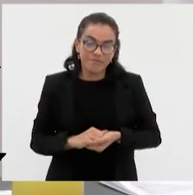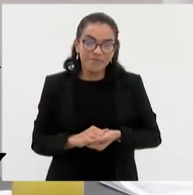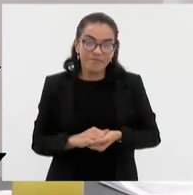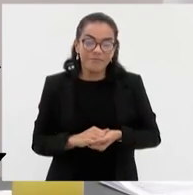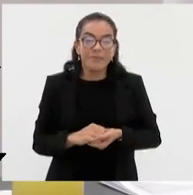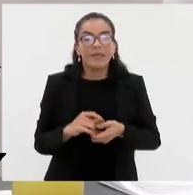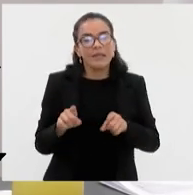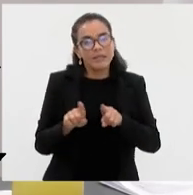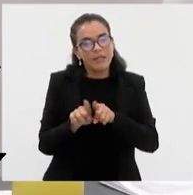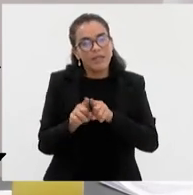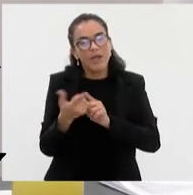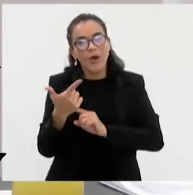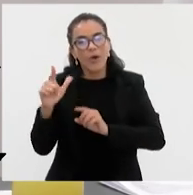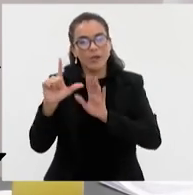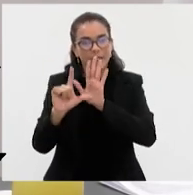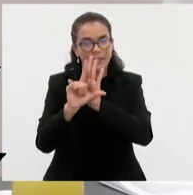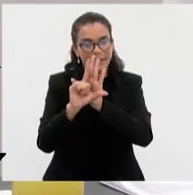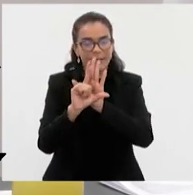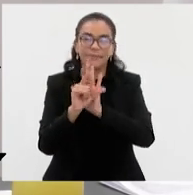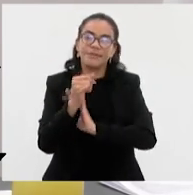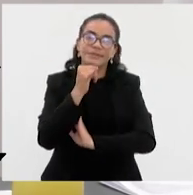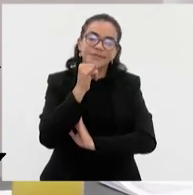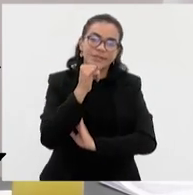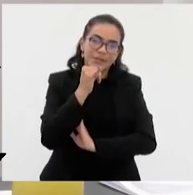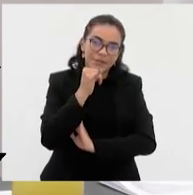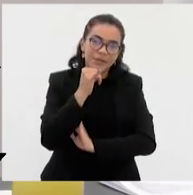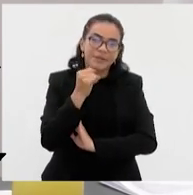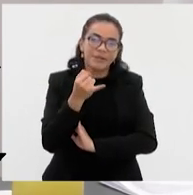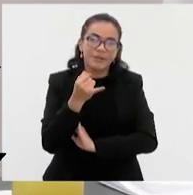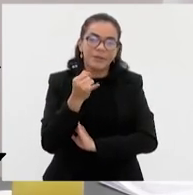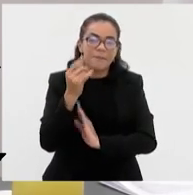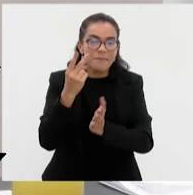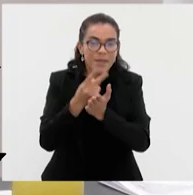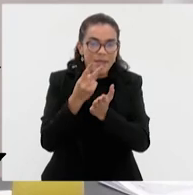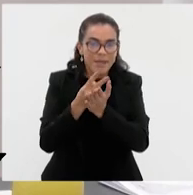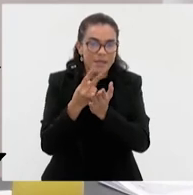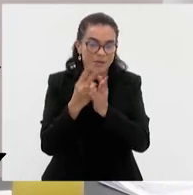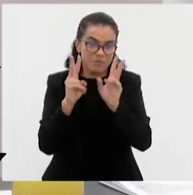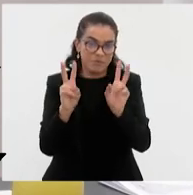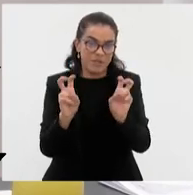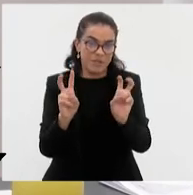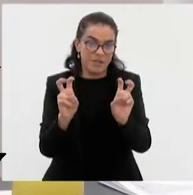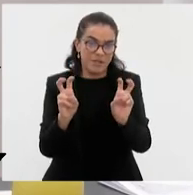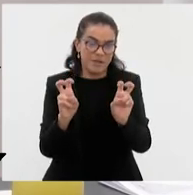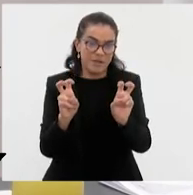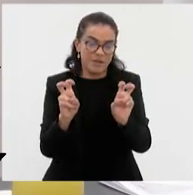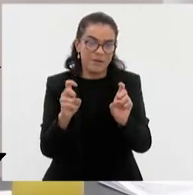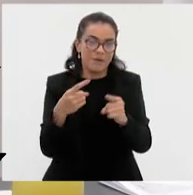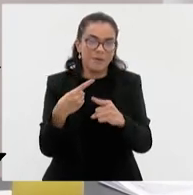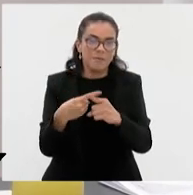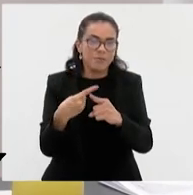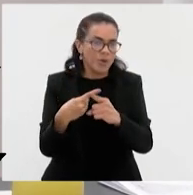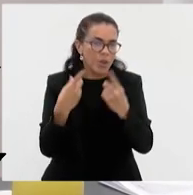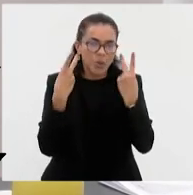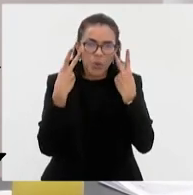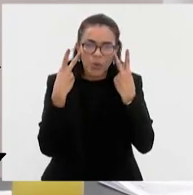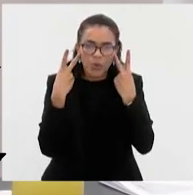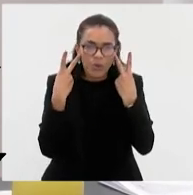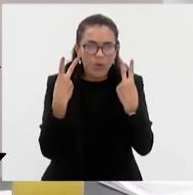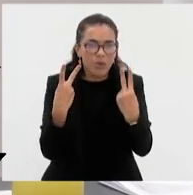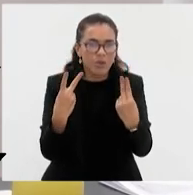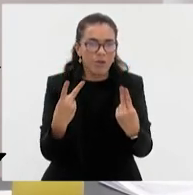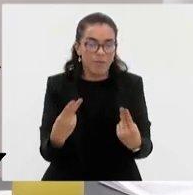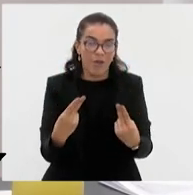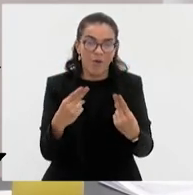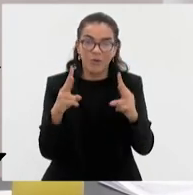leis, até legislação subsequente, tenham versado sobre a mesma matéria, porque é comum que esse